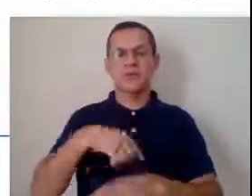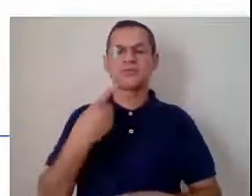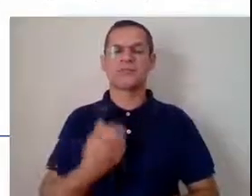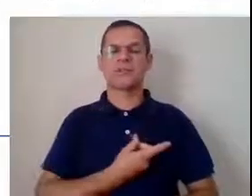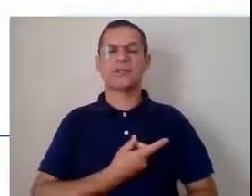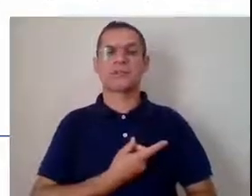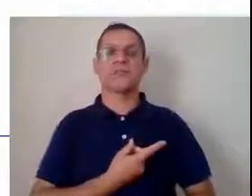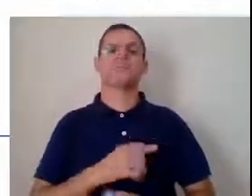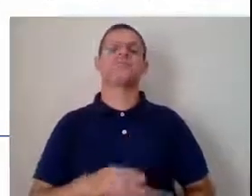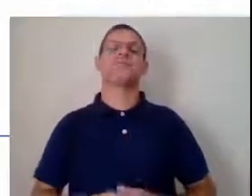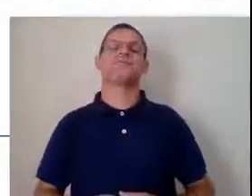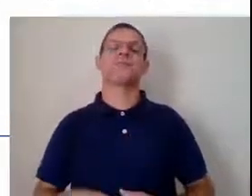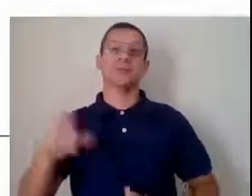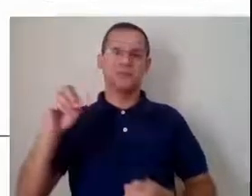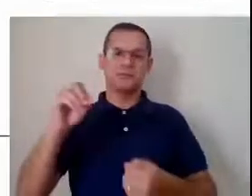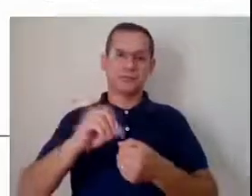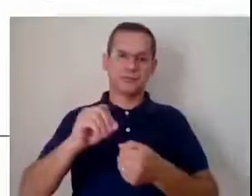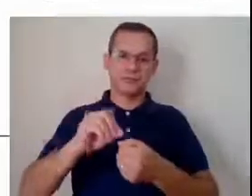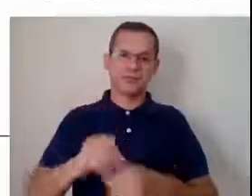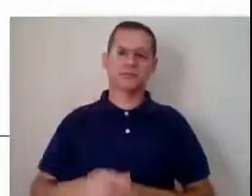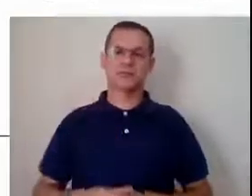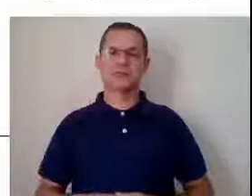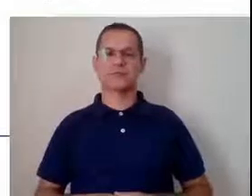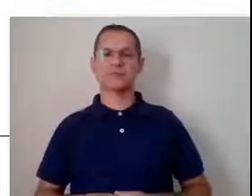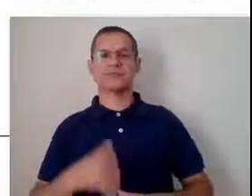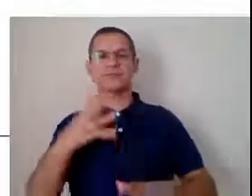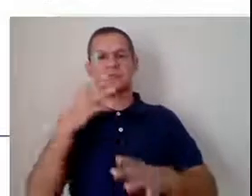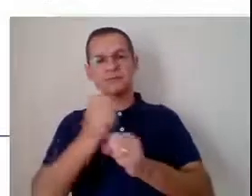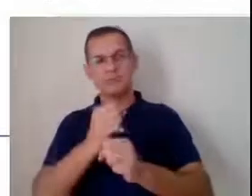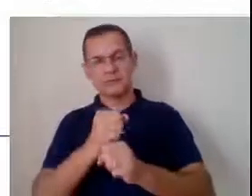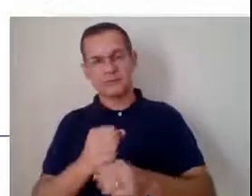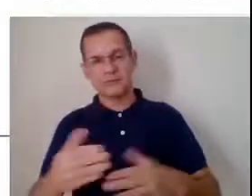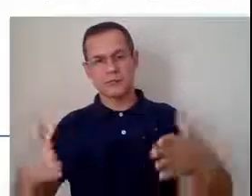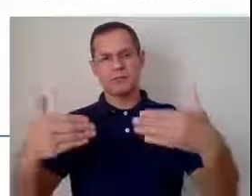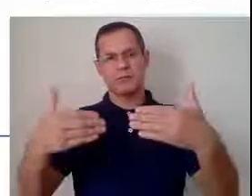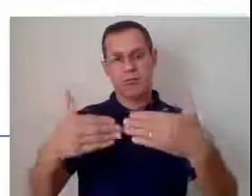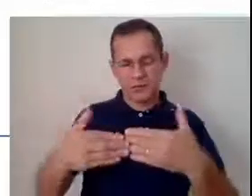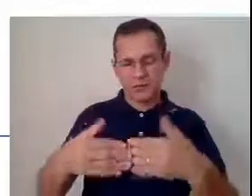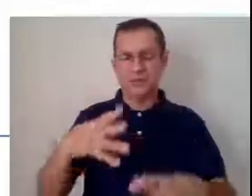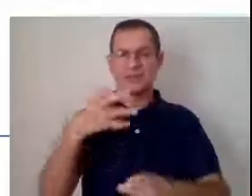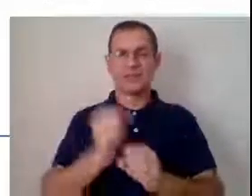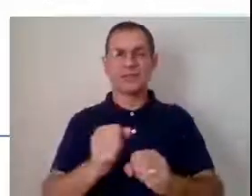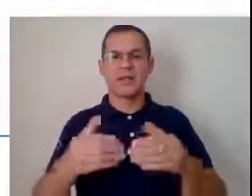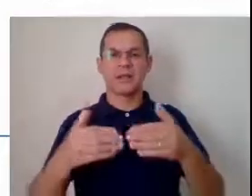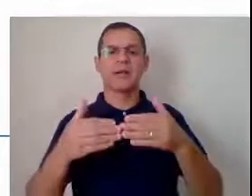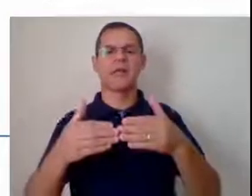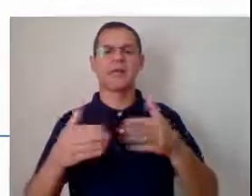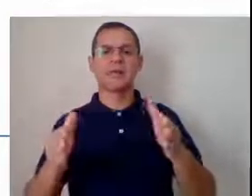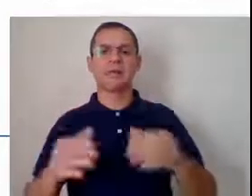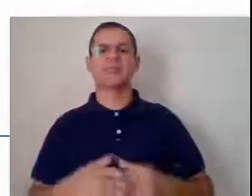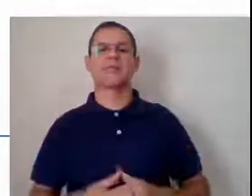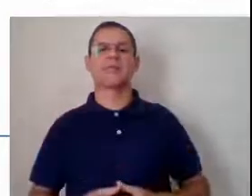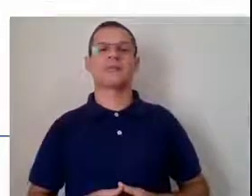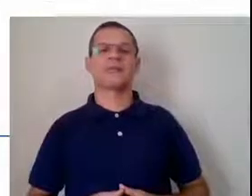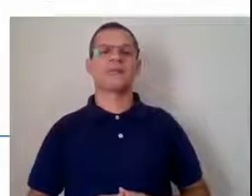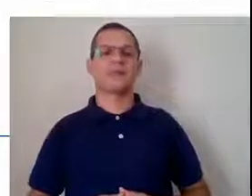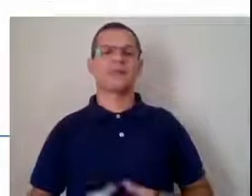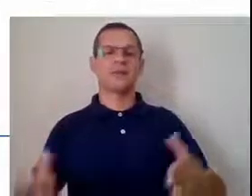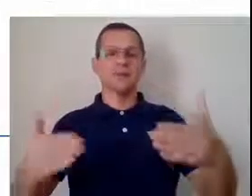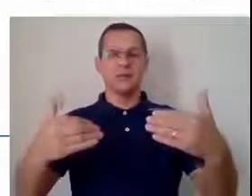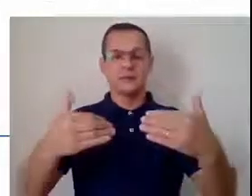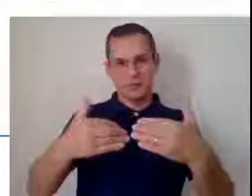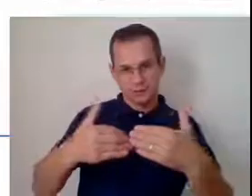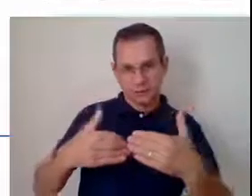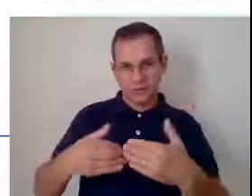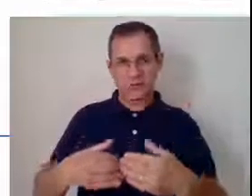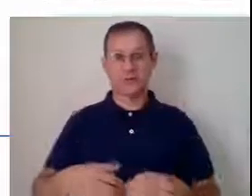nós fazemos, que são as operações fechadas e as operações não fechadas, né? As fechadas